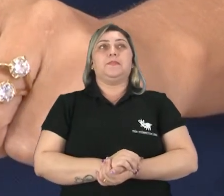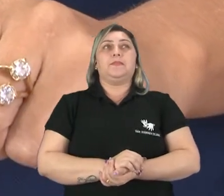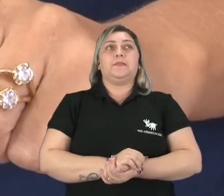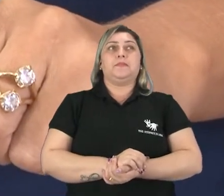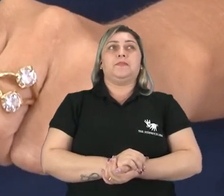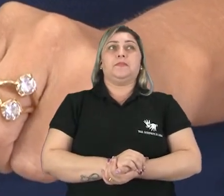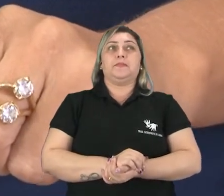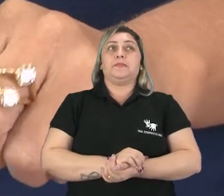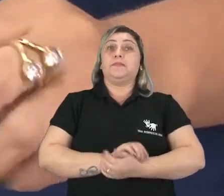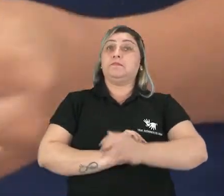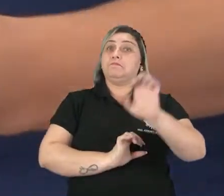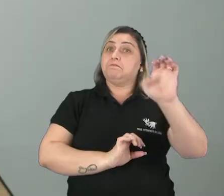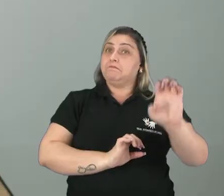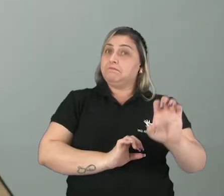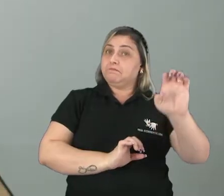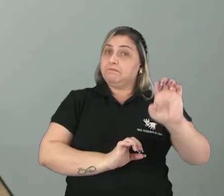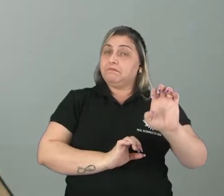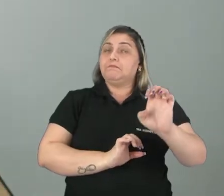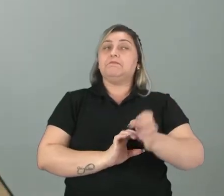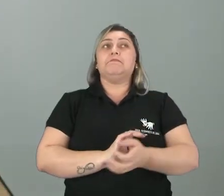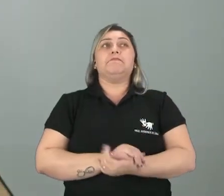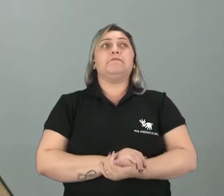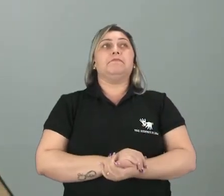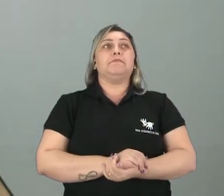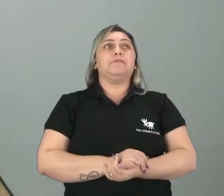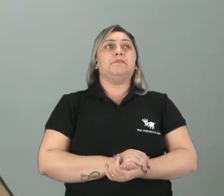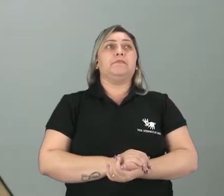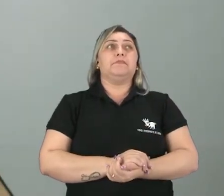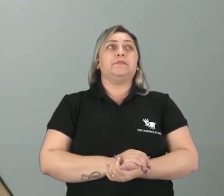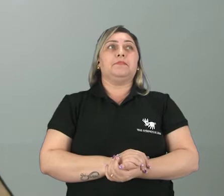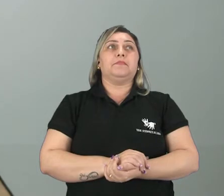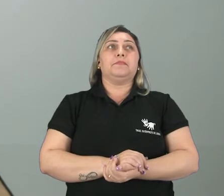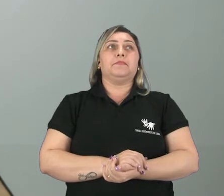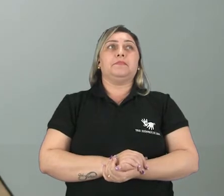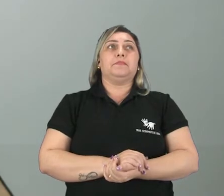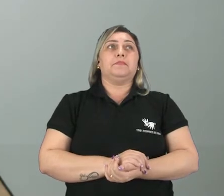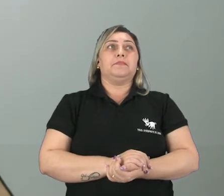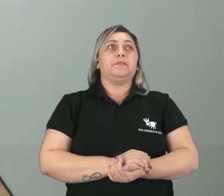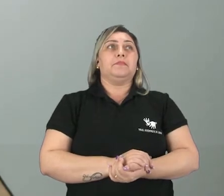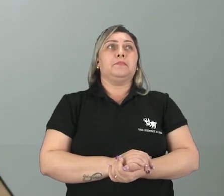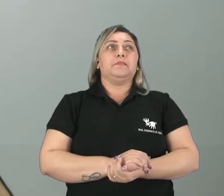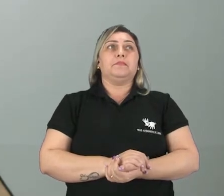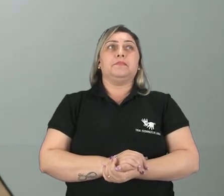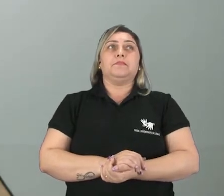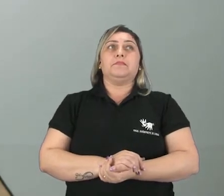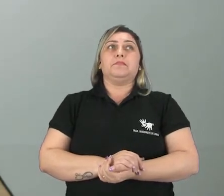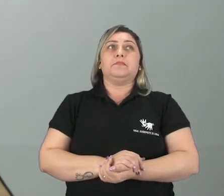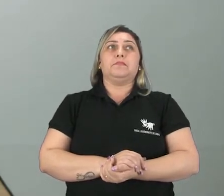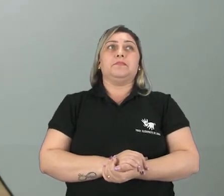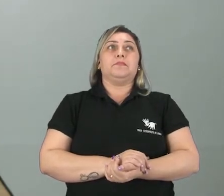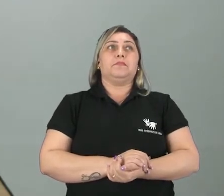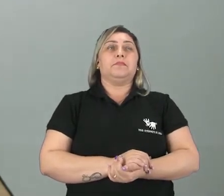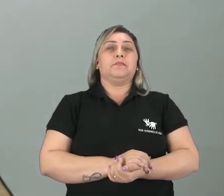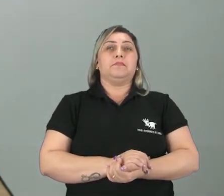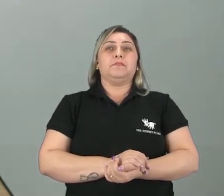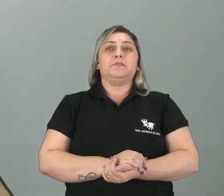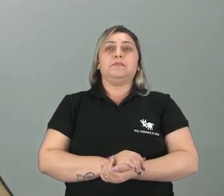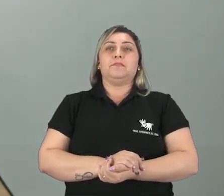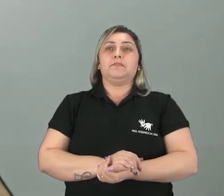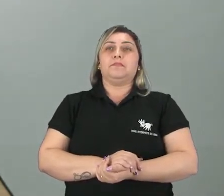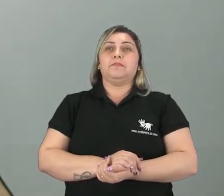para esquerda isso mesmo então ele vem para este lado aqui